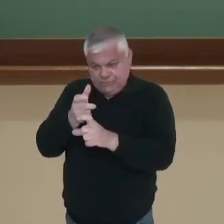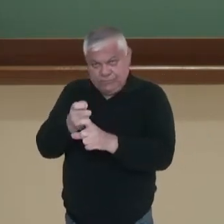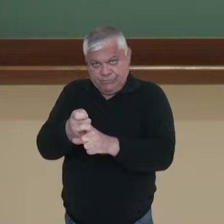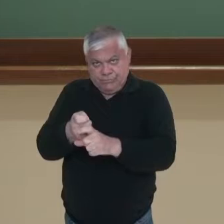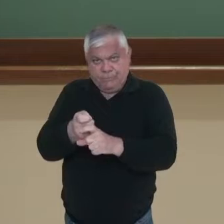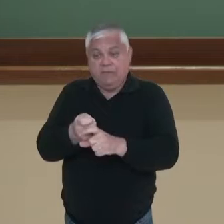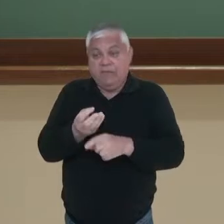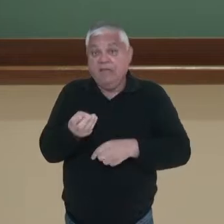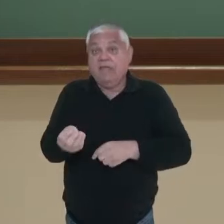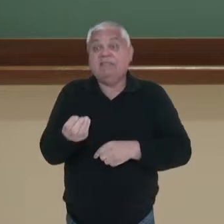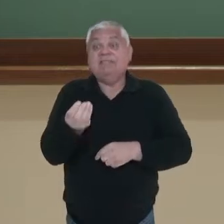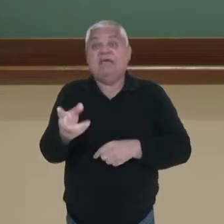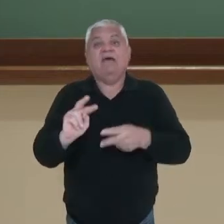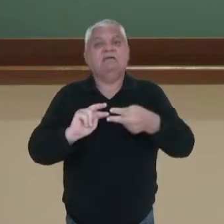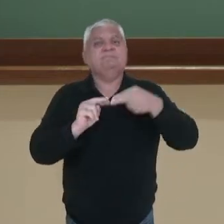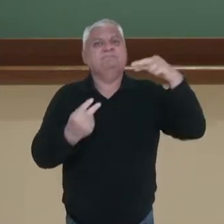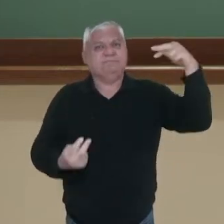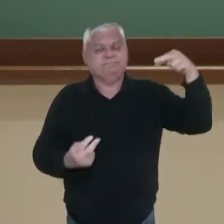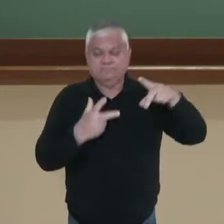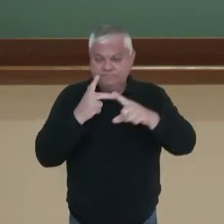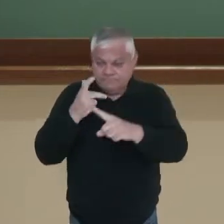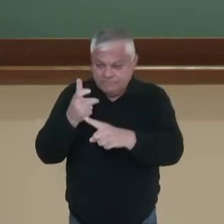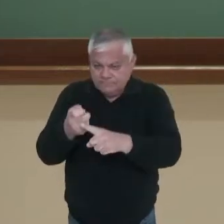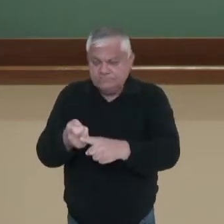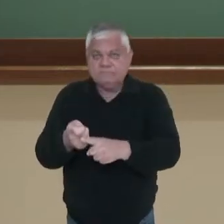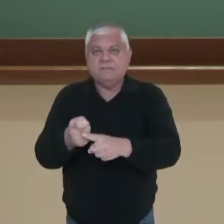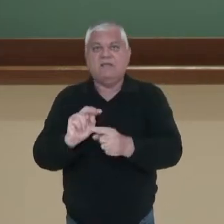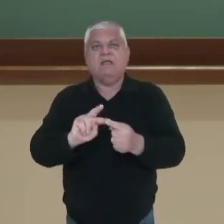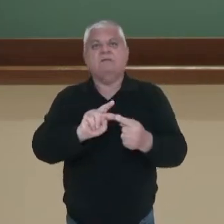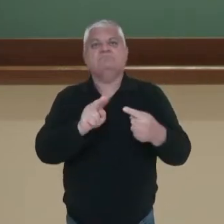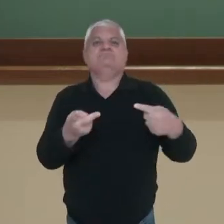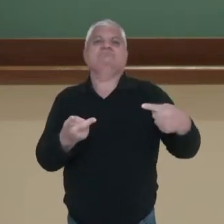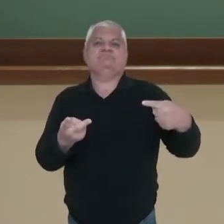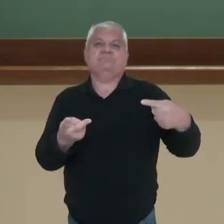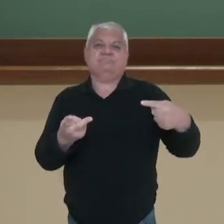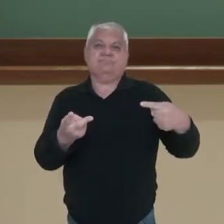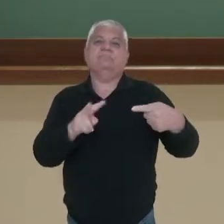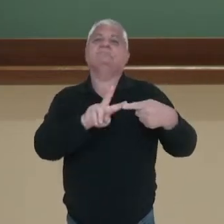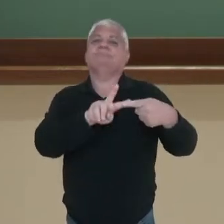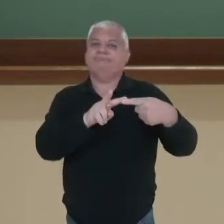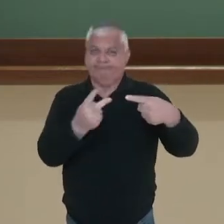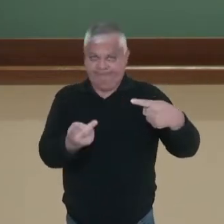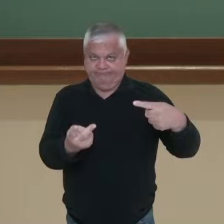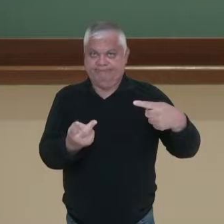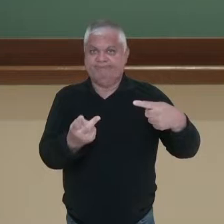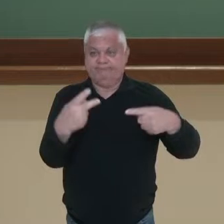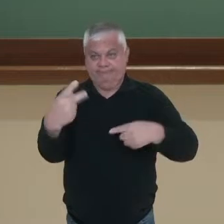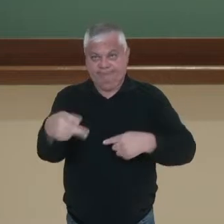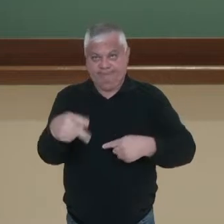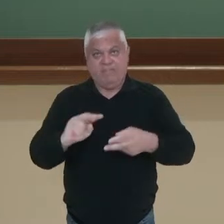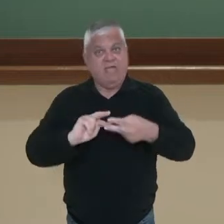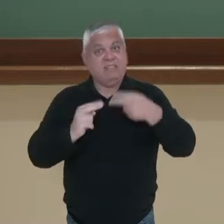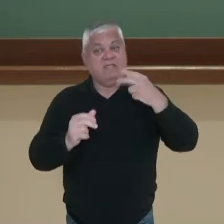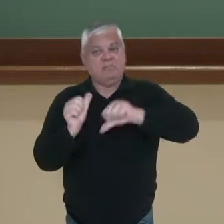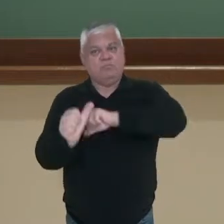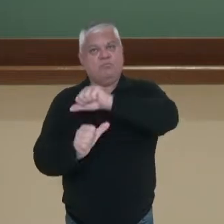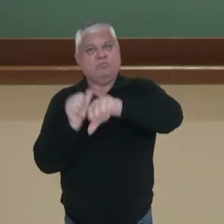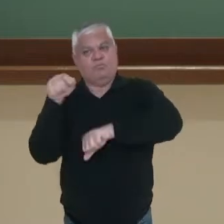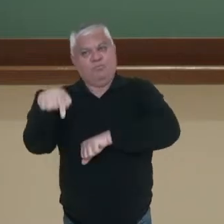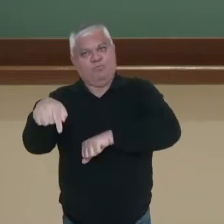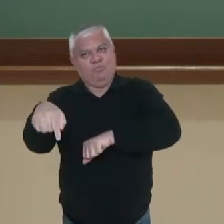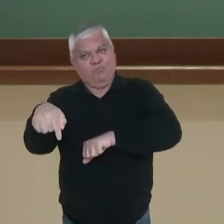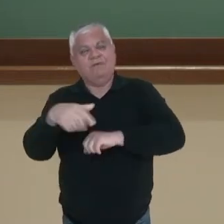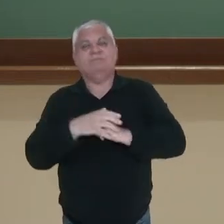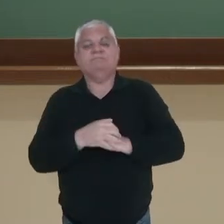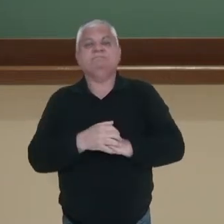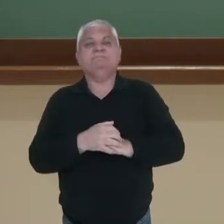ele recebeu um gene, esse organismo é transgênico, foi transferido um gene para ele, então ele é um organismo geneticamente